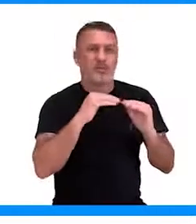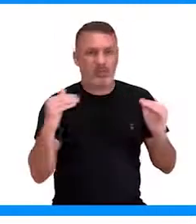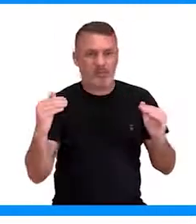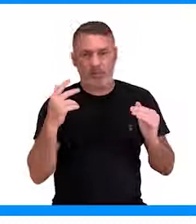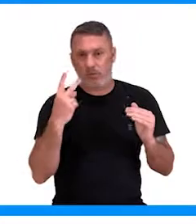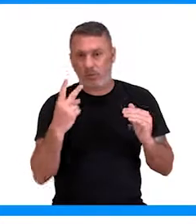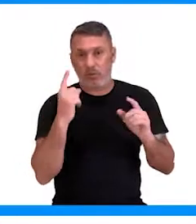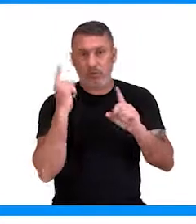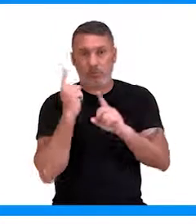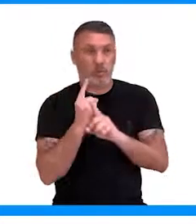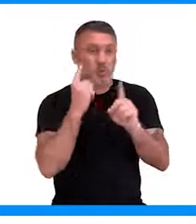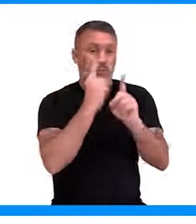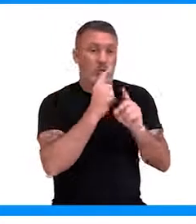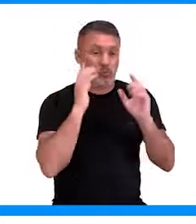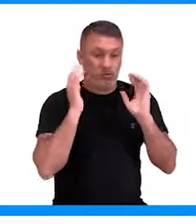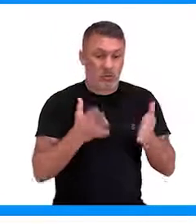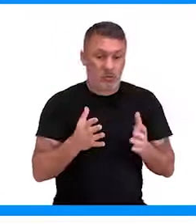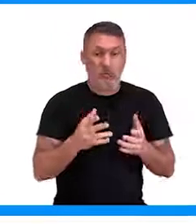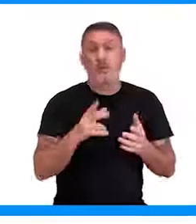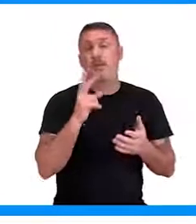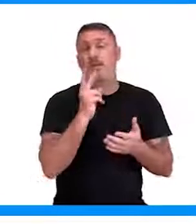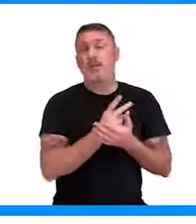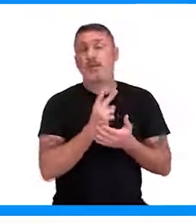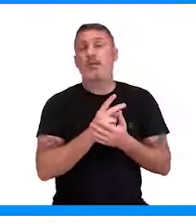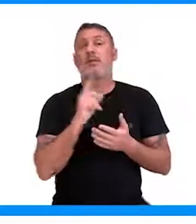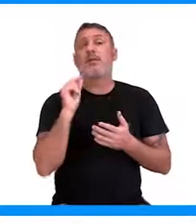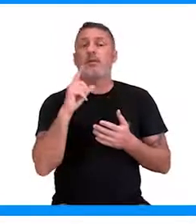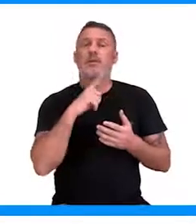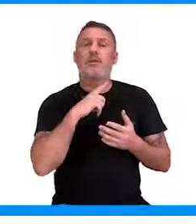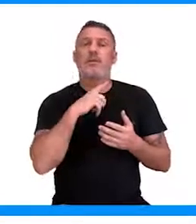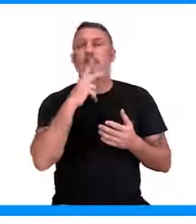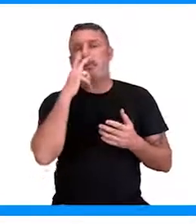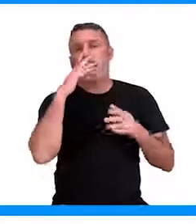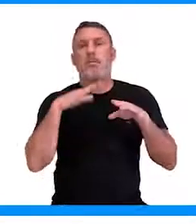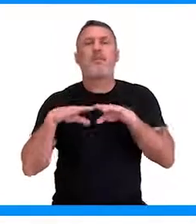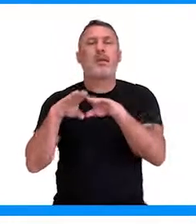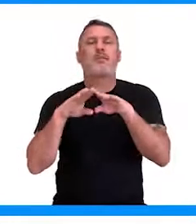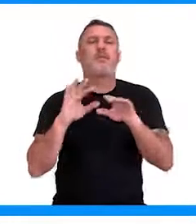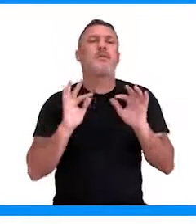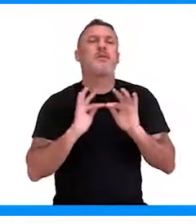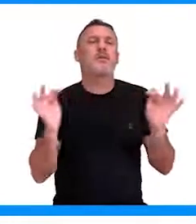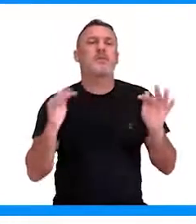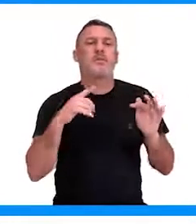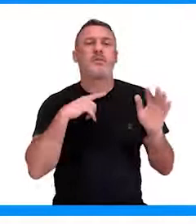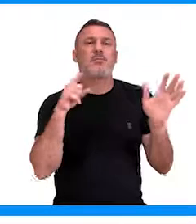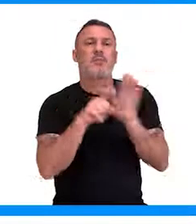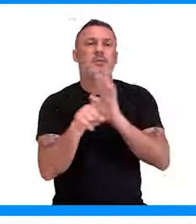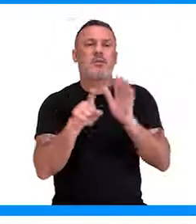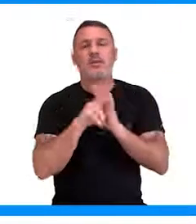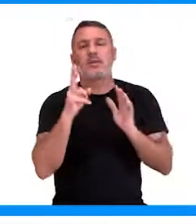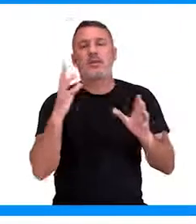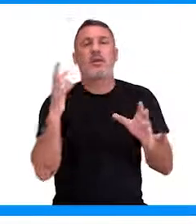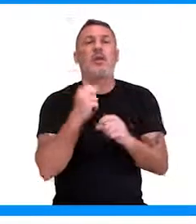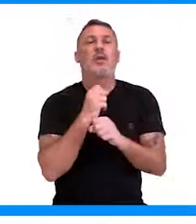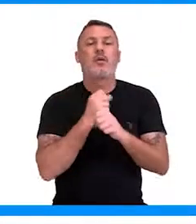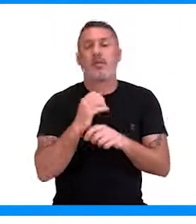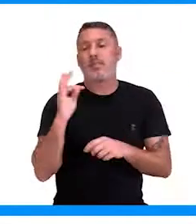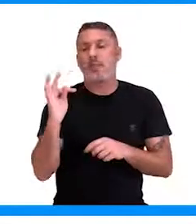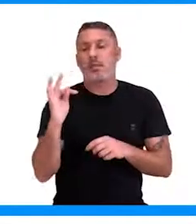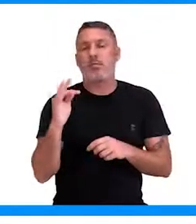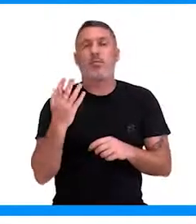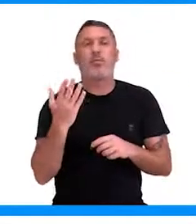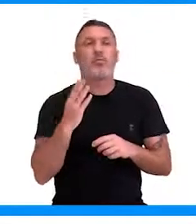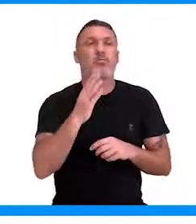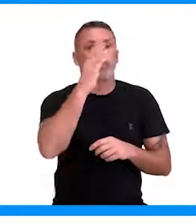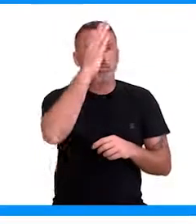são os parâmetros da horizontal. Quase sempre, nos problemas padrões mais simples, você vai calcular o